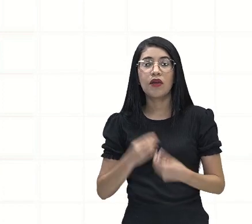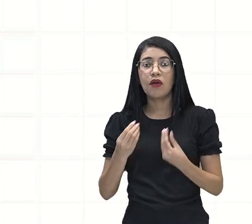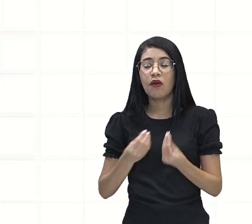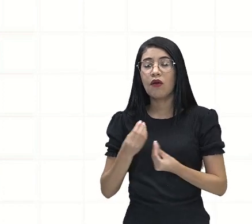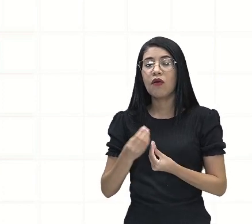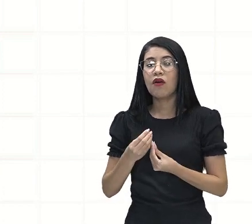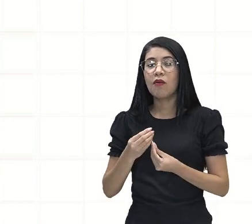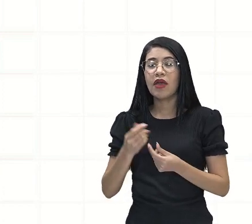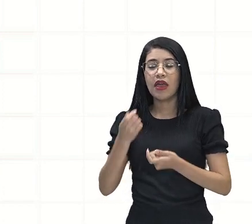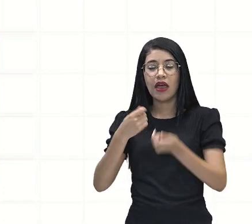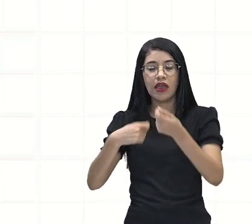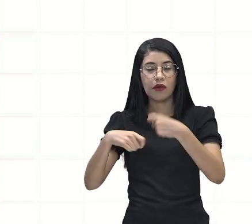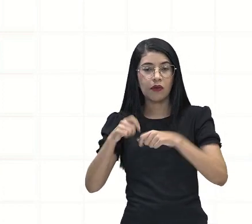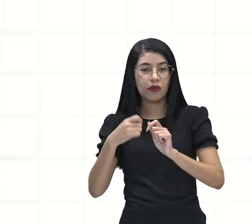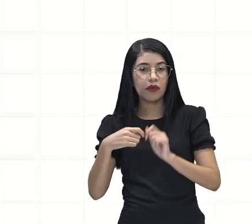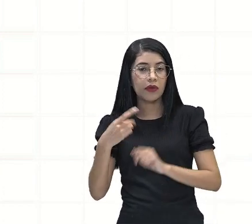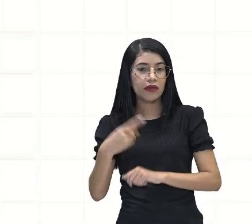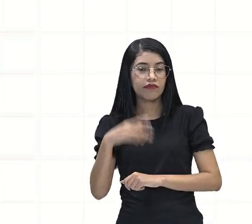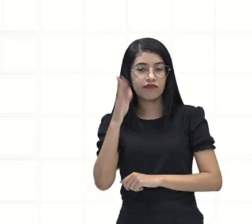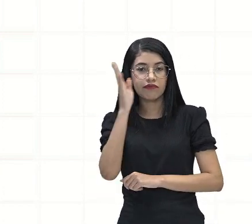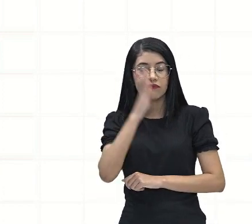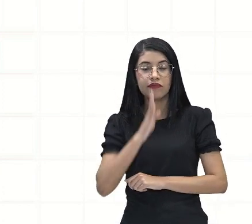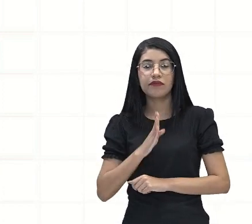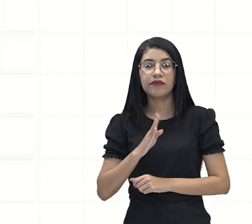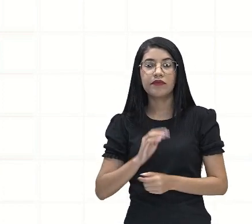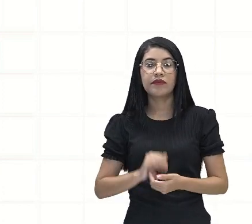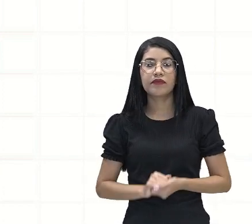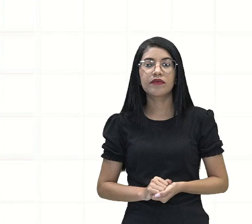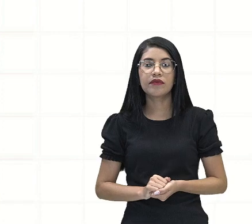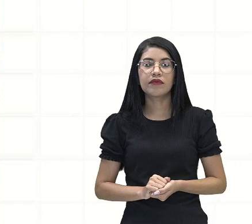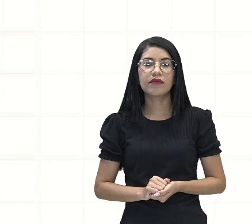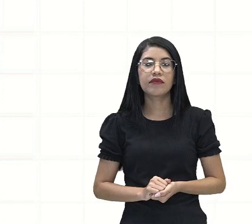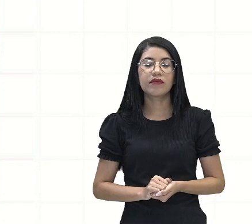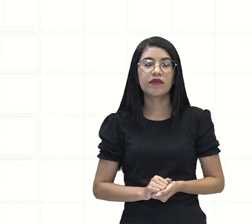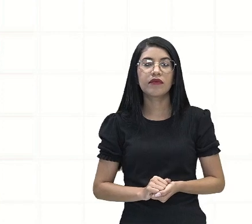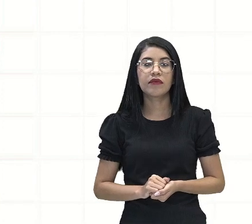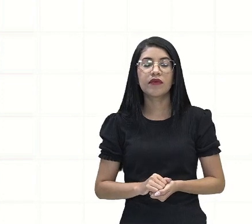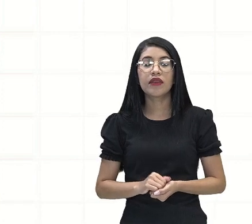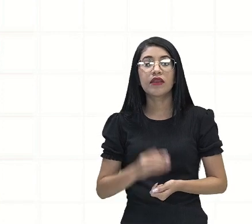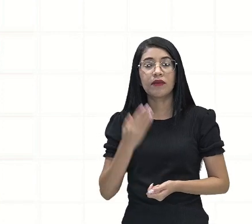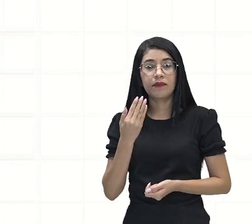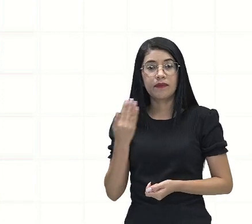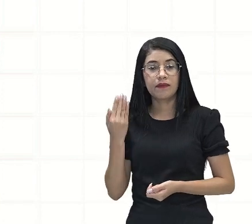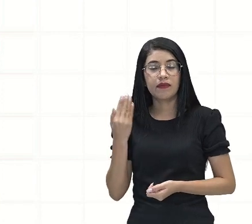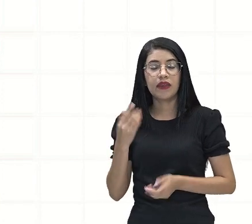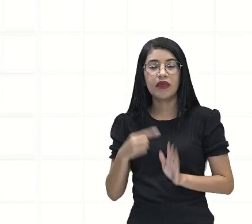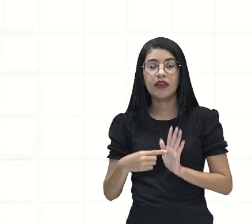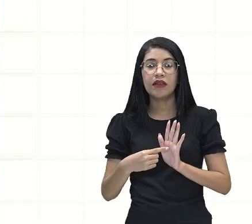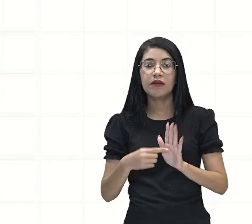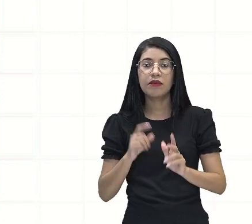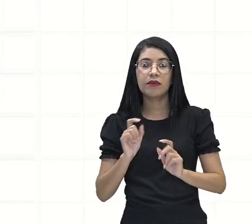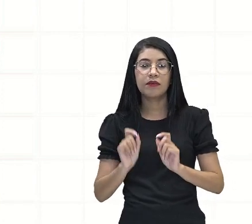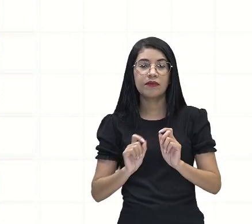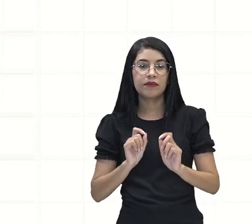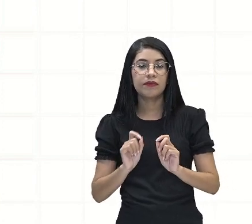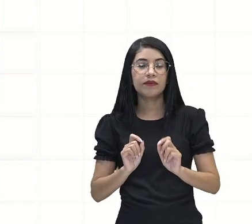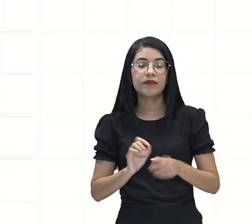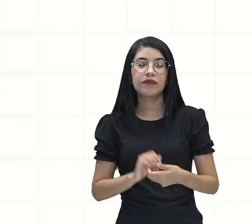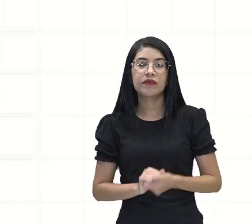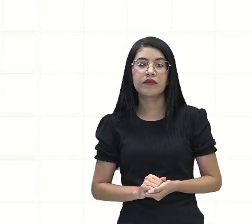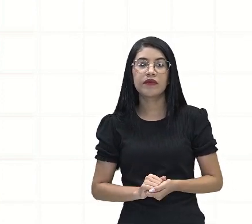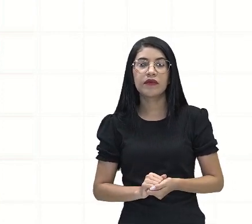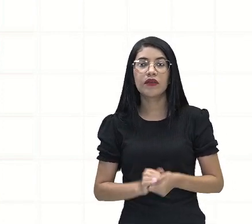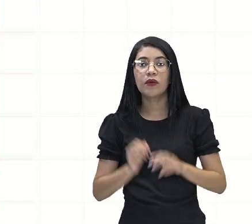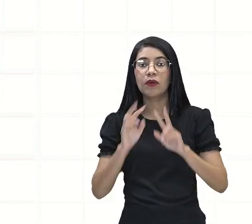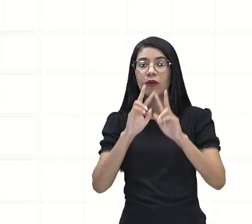econômico do Brasil Ok eh esse mapa ele vai trazer também aqui como